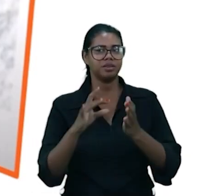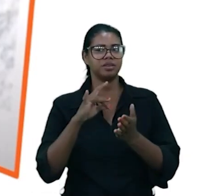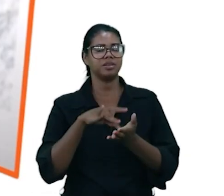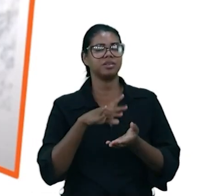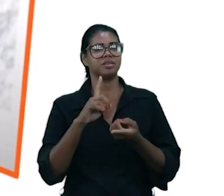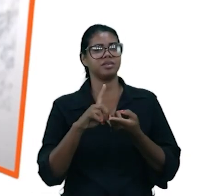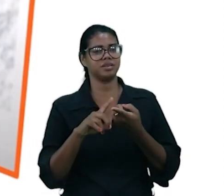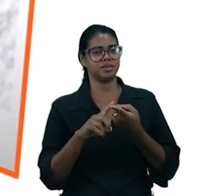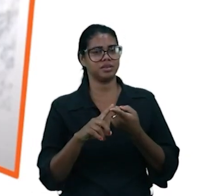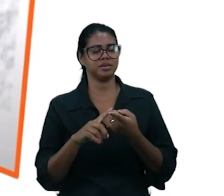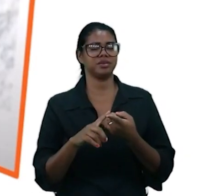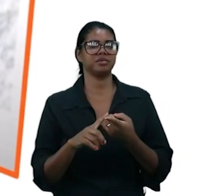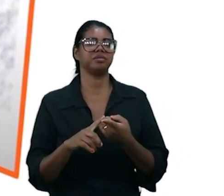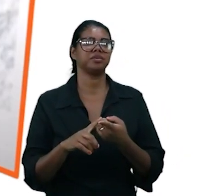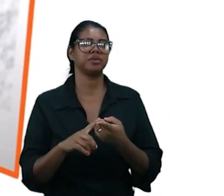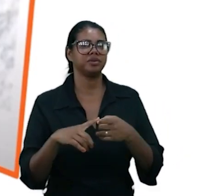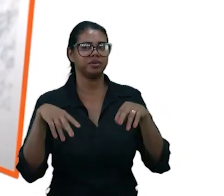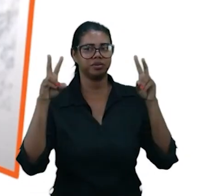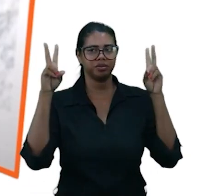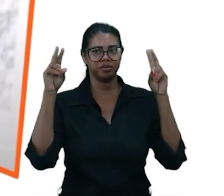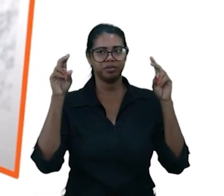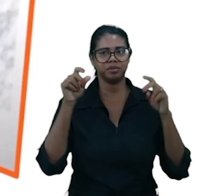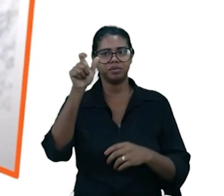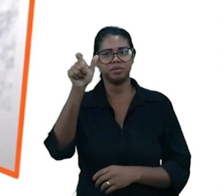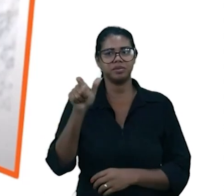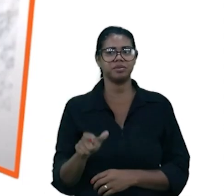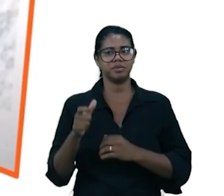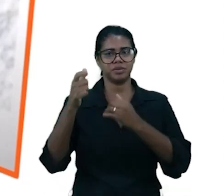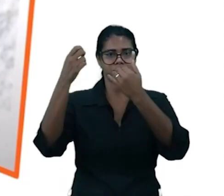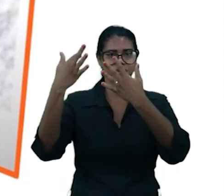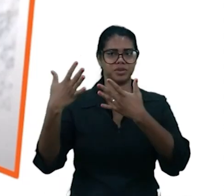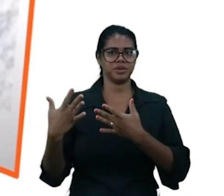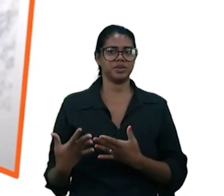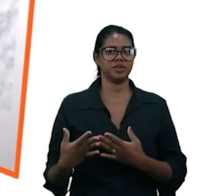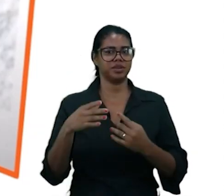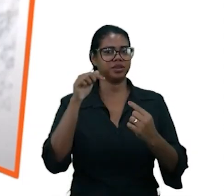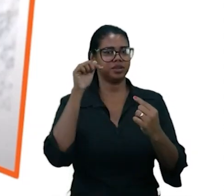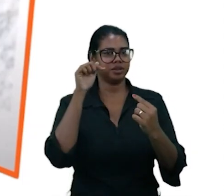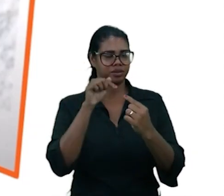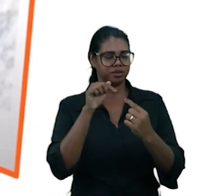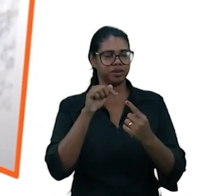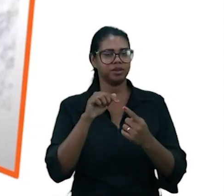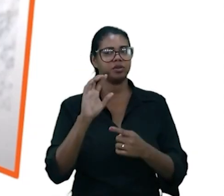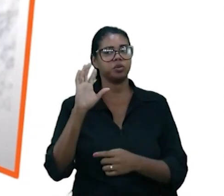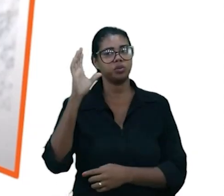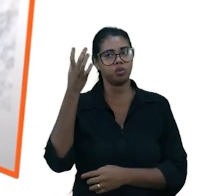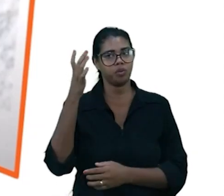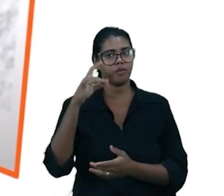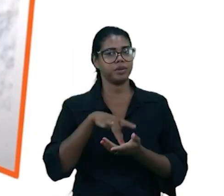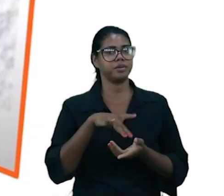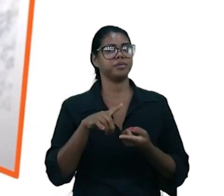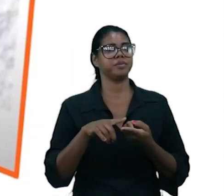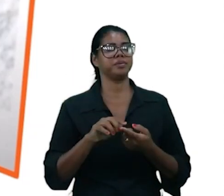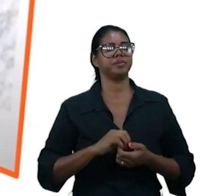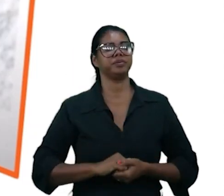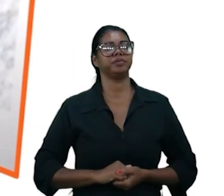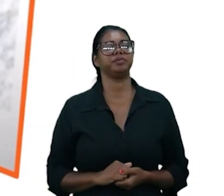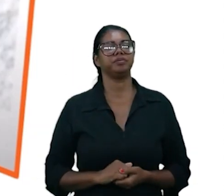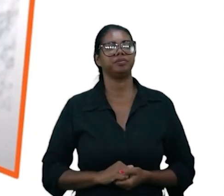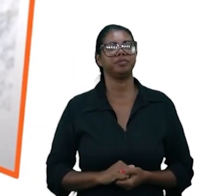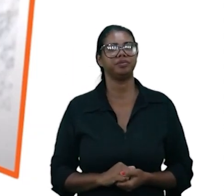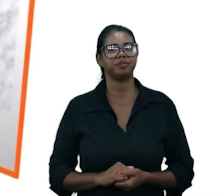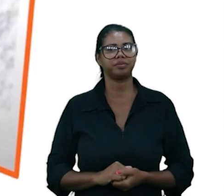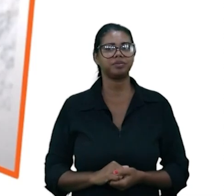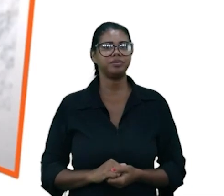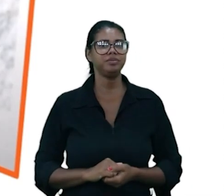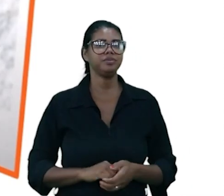física ou temática do sujeito, como eu já falei, de um objeto ou do fenômeno. Então, pense aí comigo. Uma